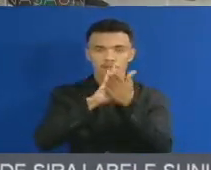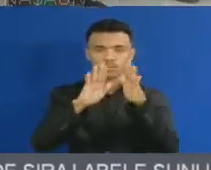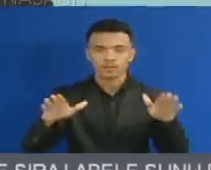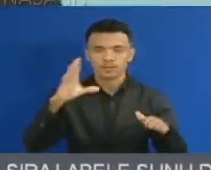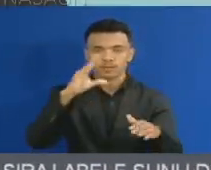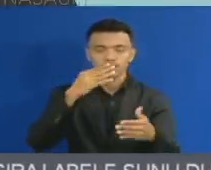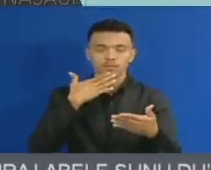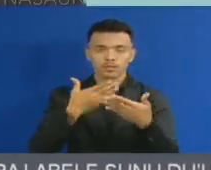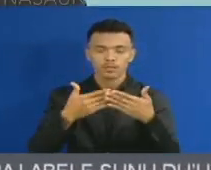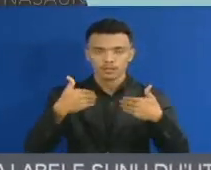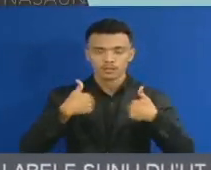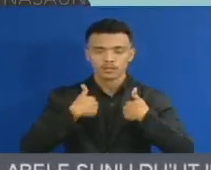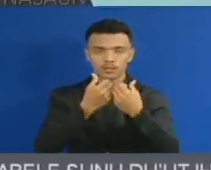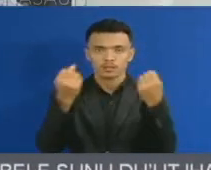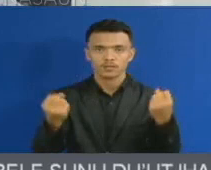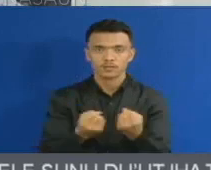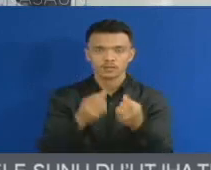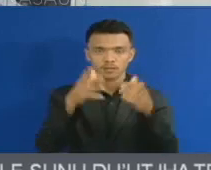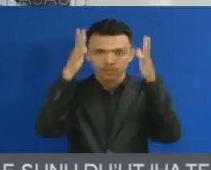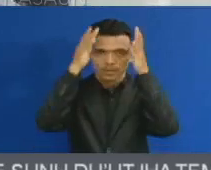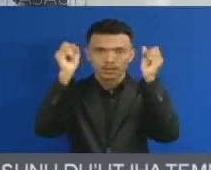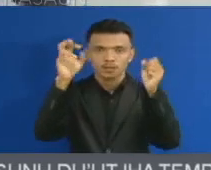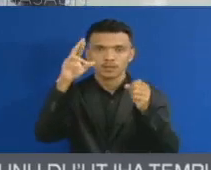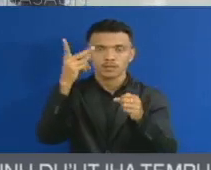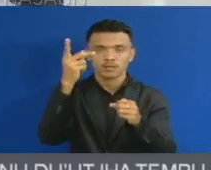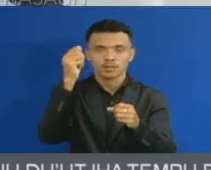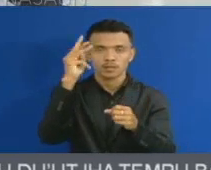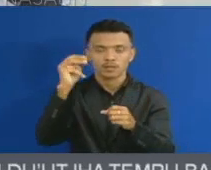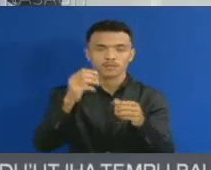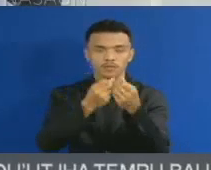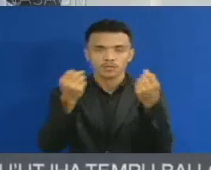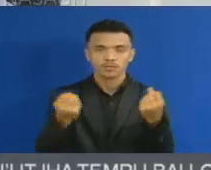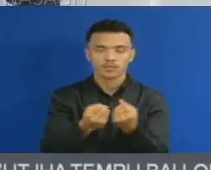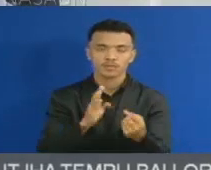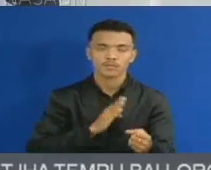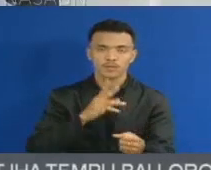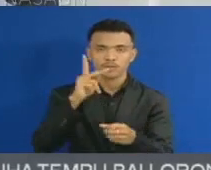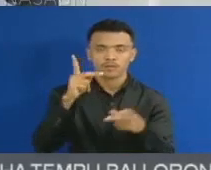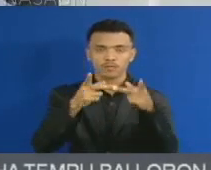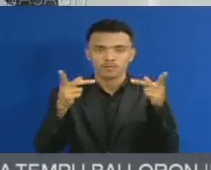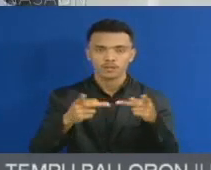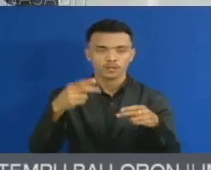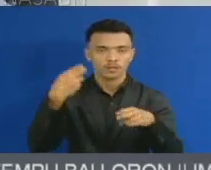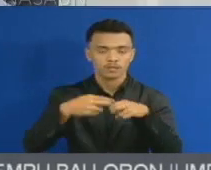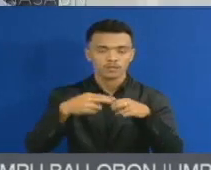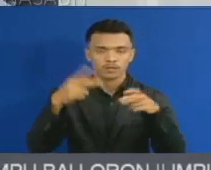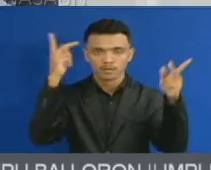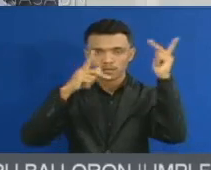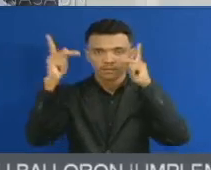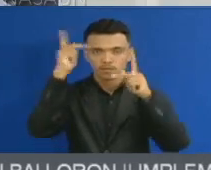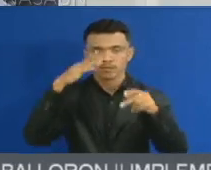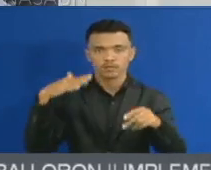Laran. Presidente Kram, Hateten, Suku Bebonuk, rola parte mos, fatin risco ba conflito, e Hanebe,